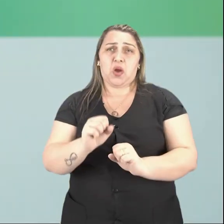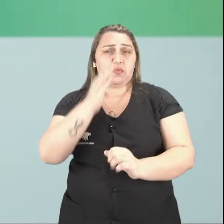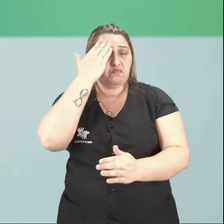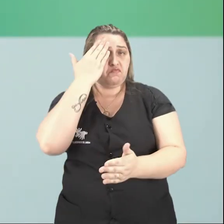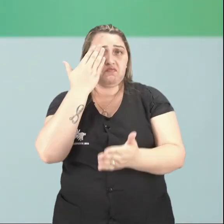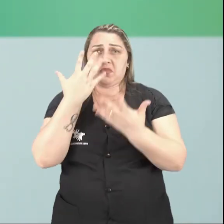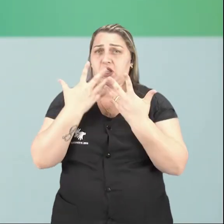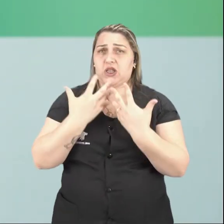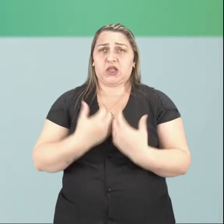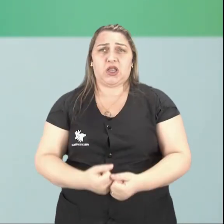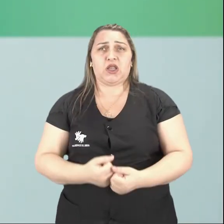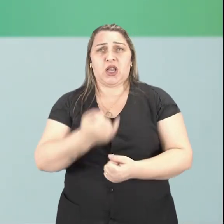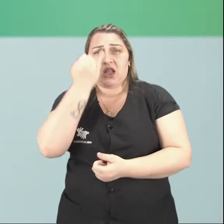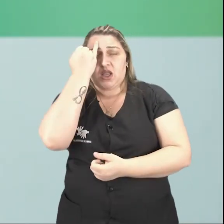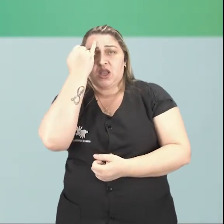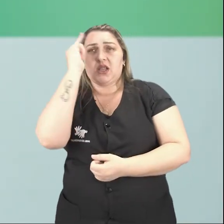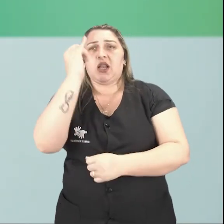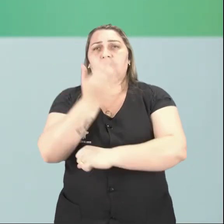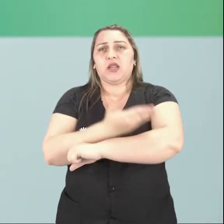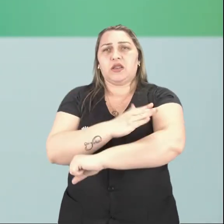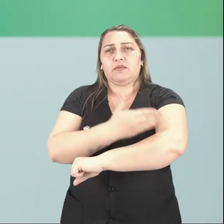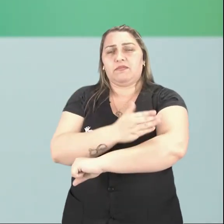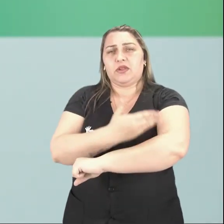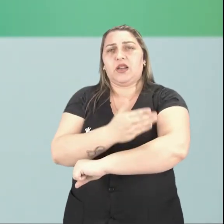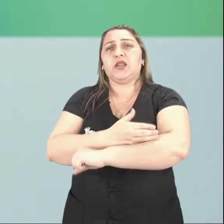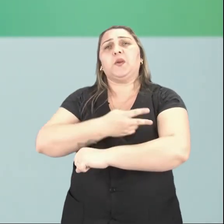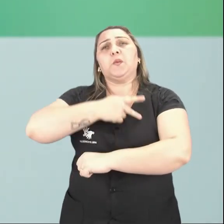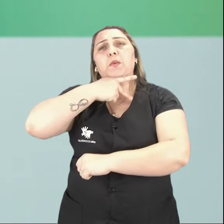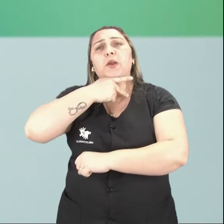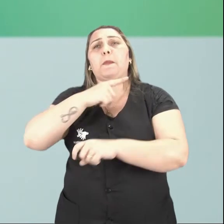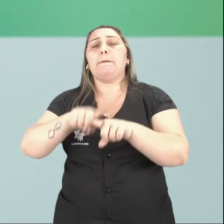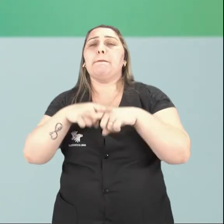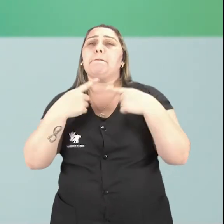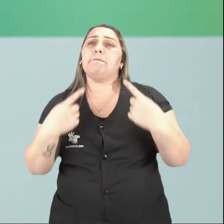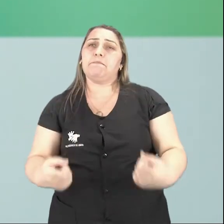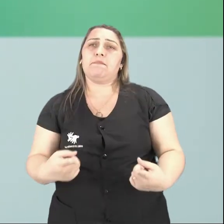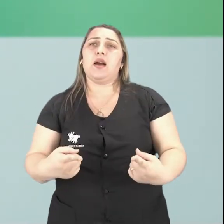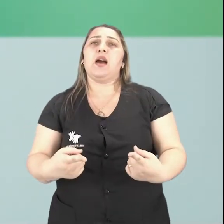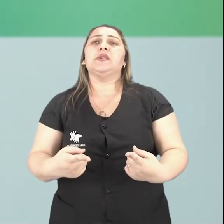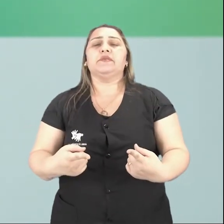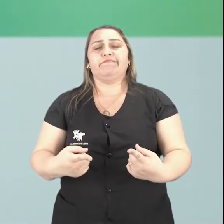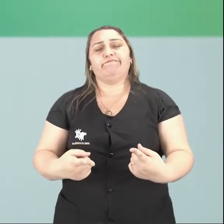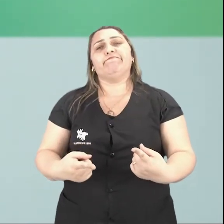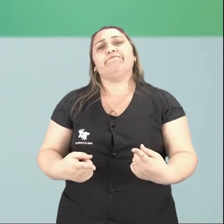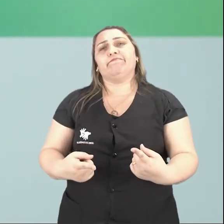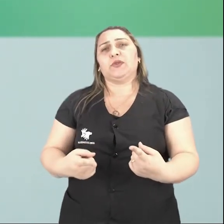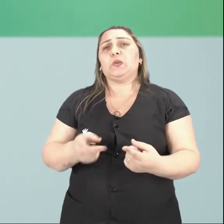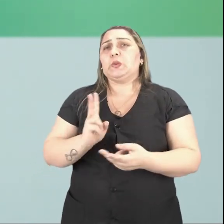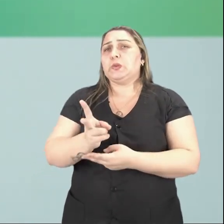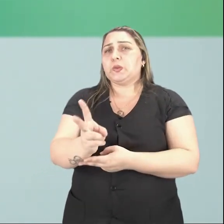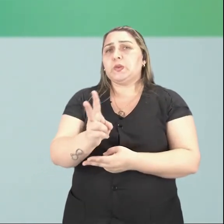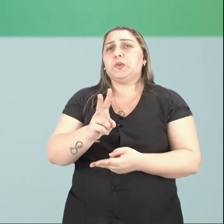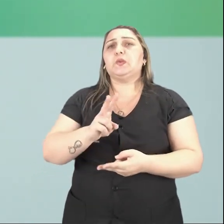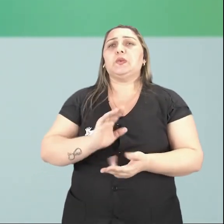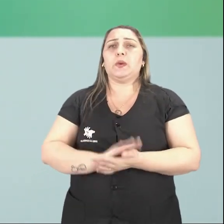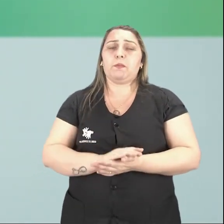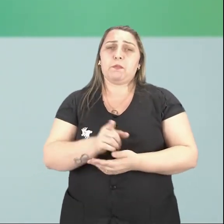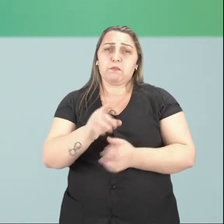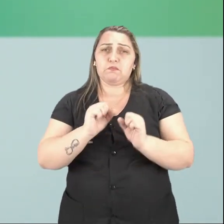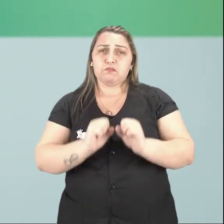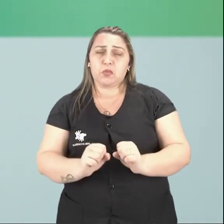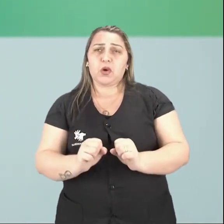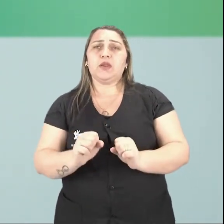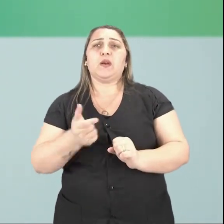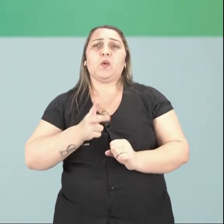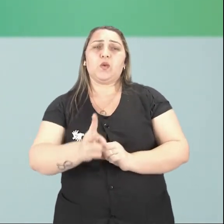concordar com muitas das ideias e das práticas daquele partido, mas você acaba se submetendo a permanecer para que você possa manter